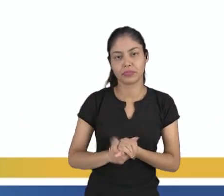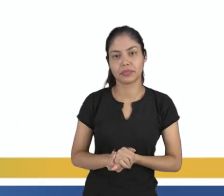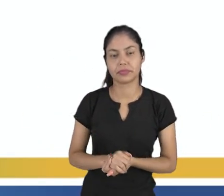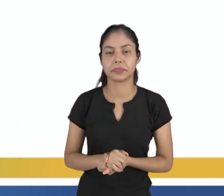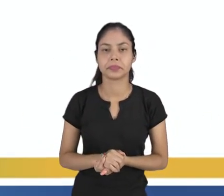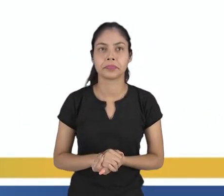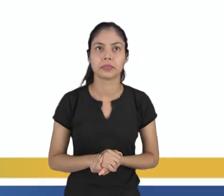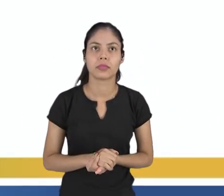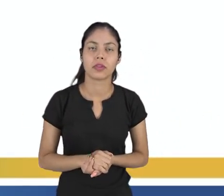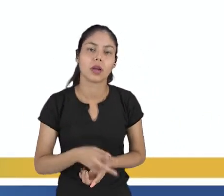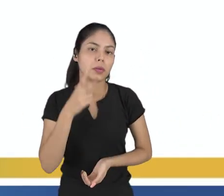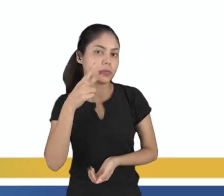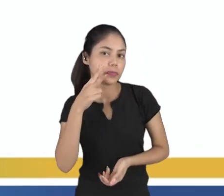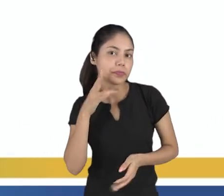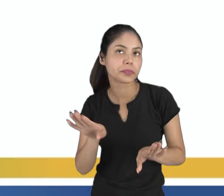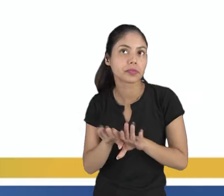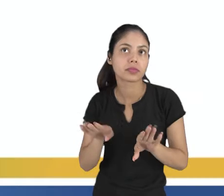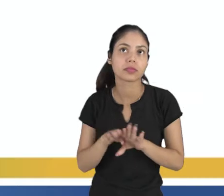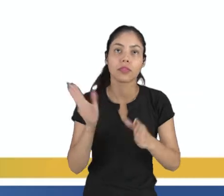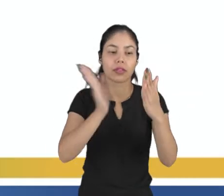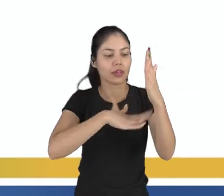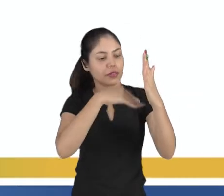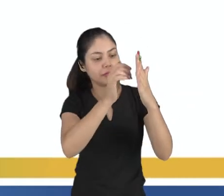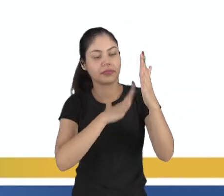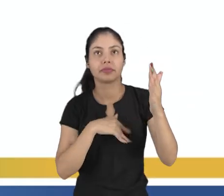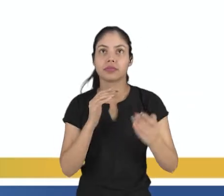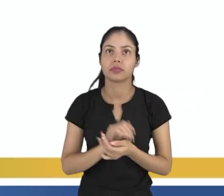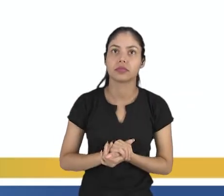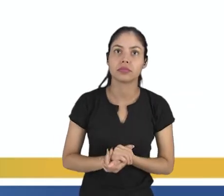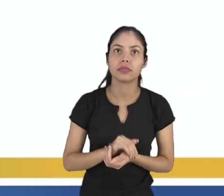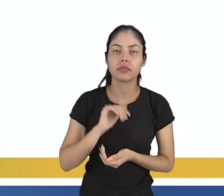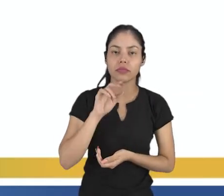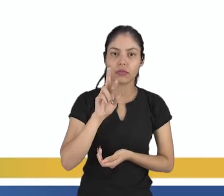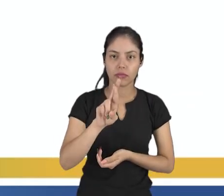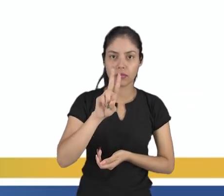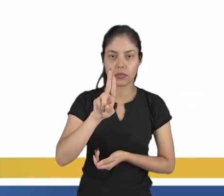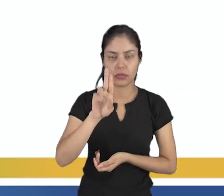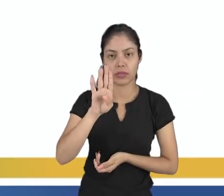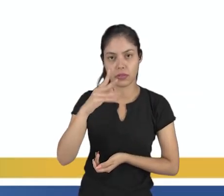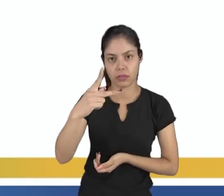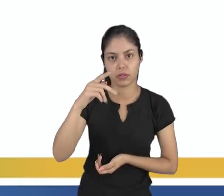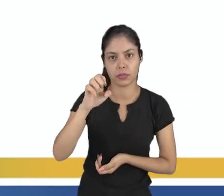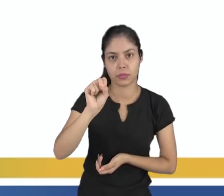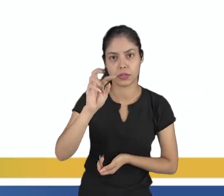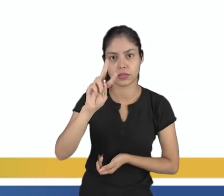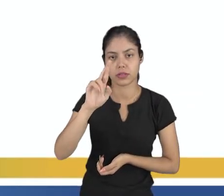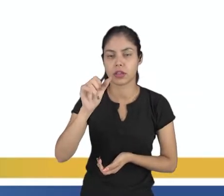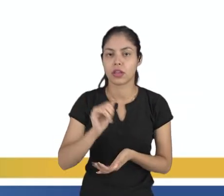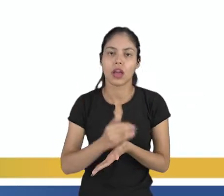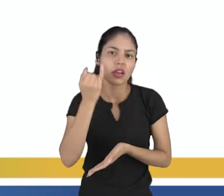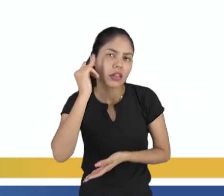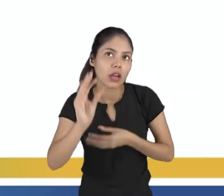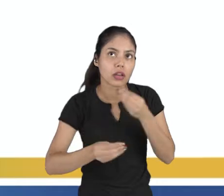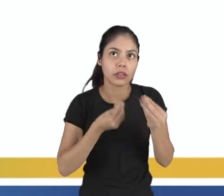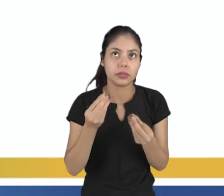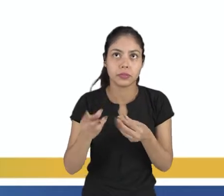aí nós estamos vendo, gente, uma pintura rupestre que traz um pouco a ideia dos